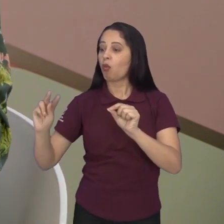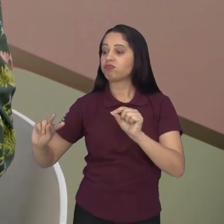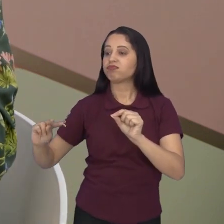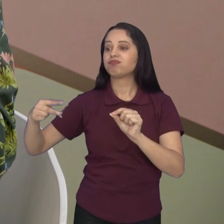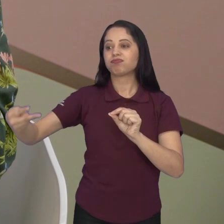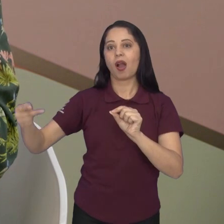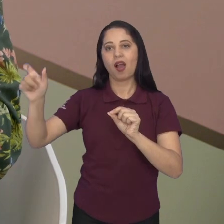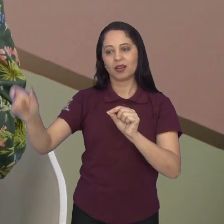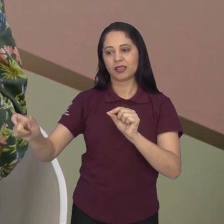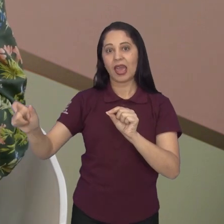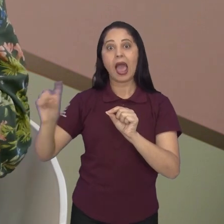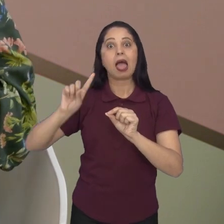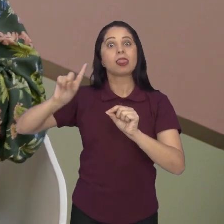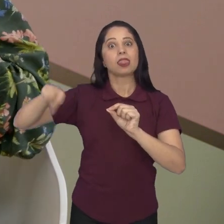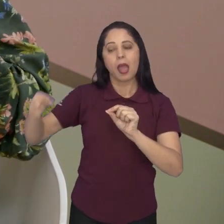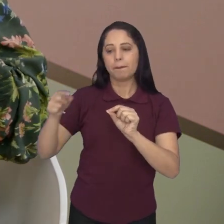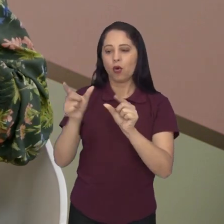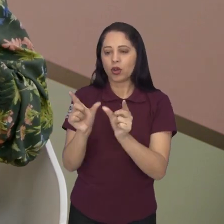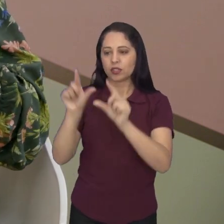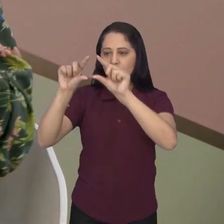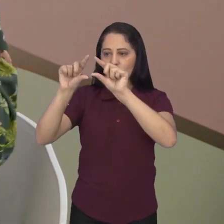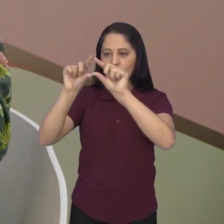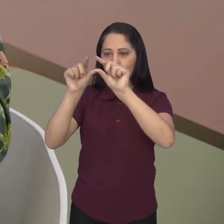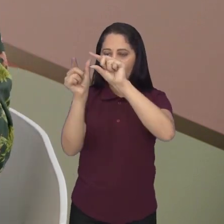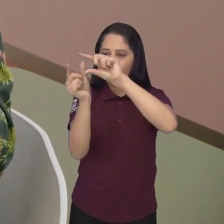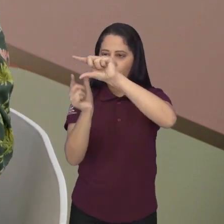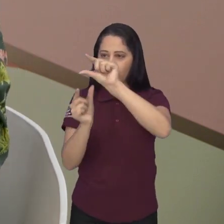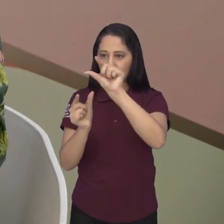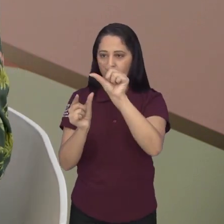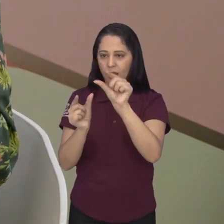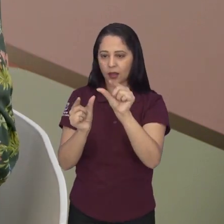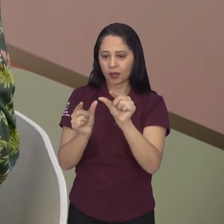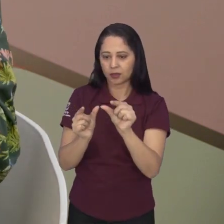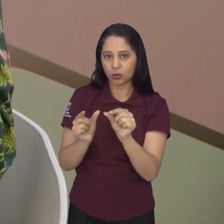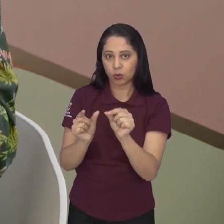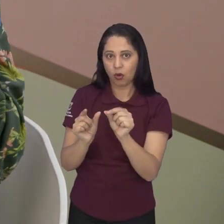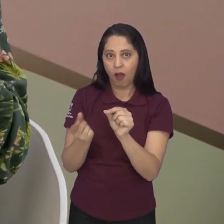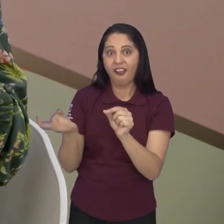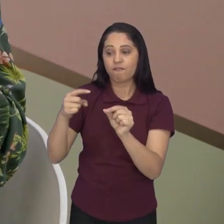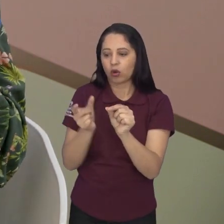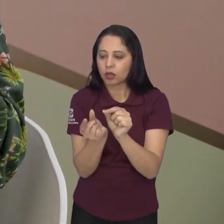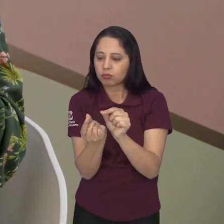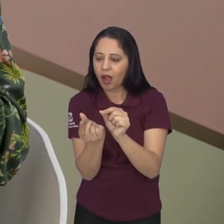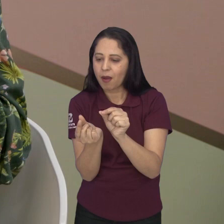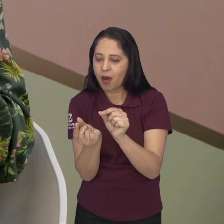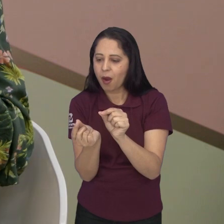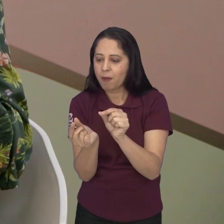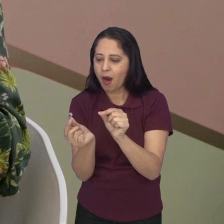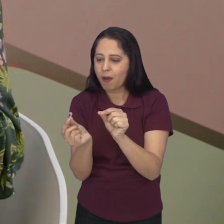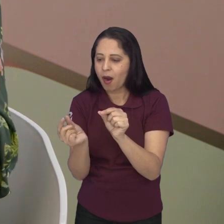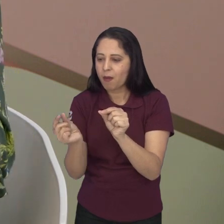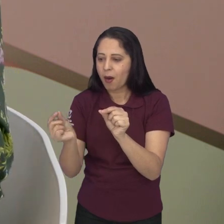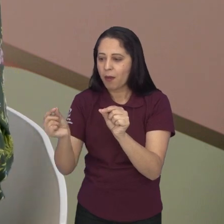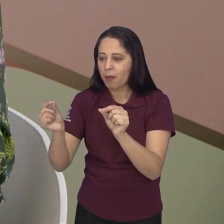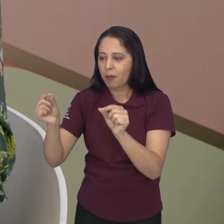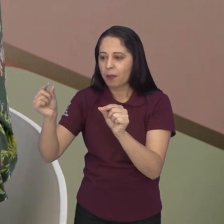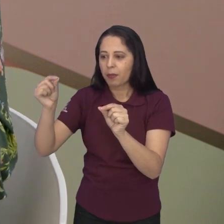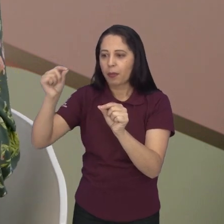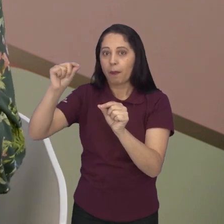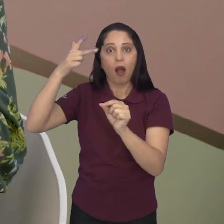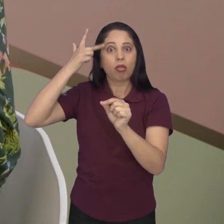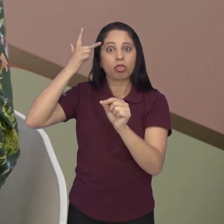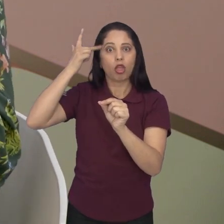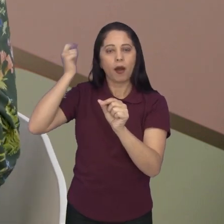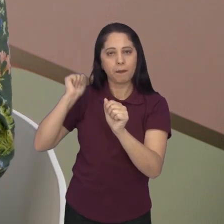com o tempo ele vai lá e hipertrofia. Então ele vai criando novas células, novos caminhos e ele assume completamente a